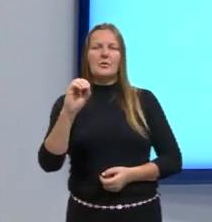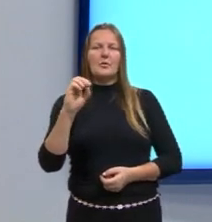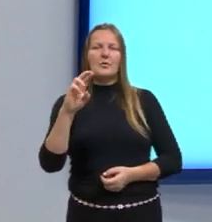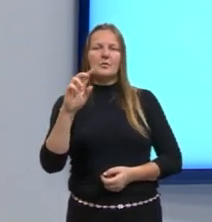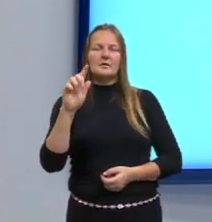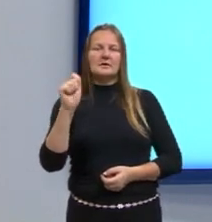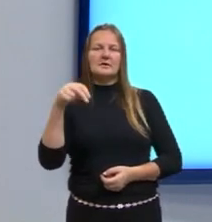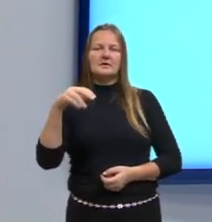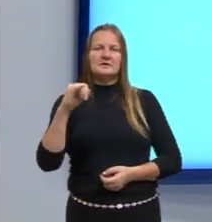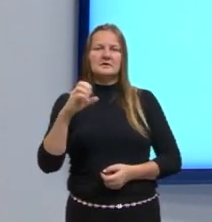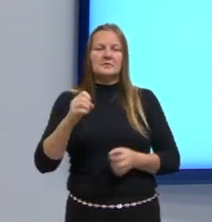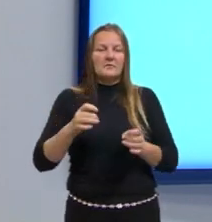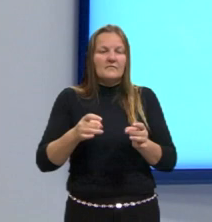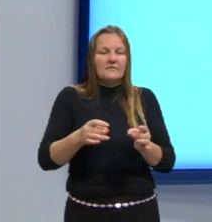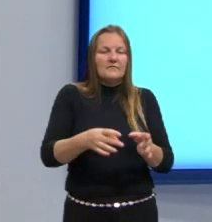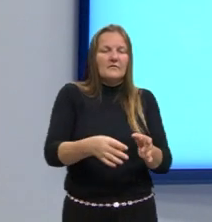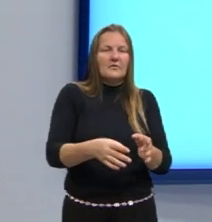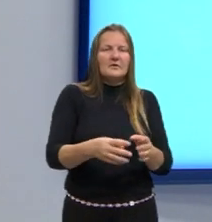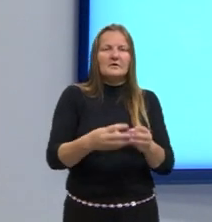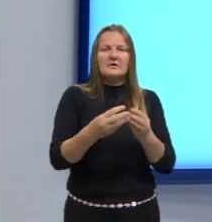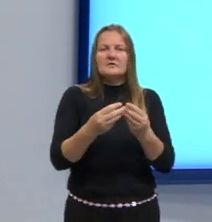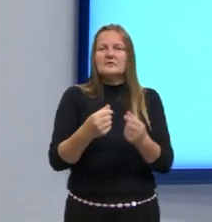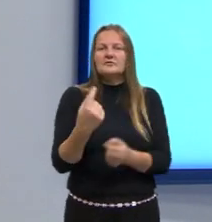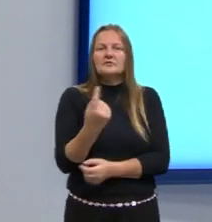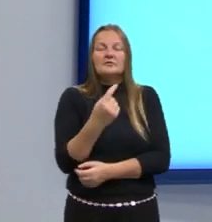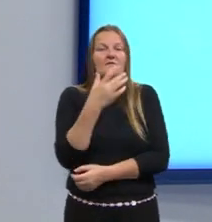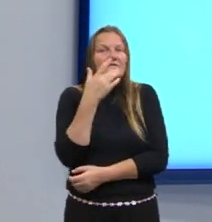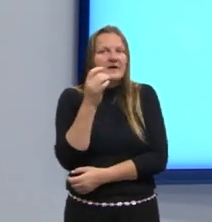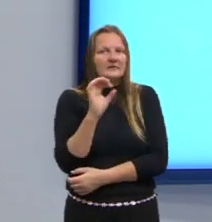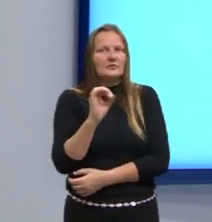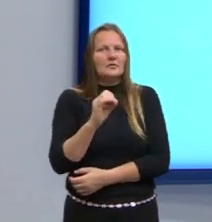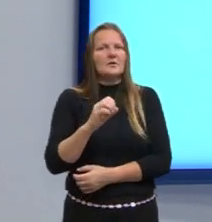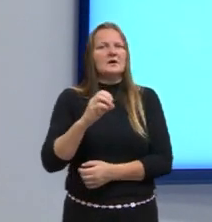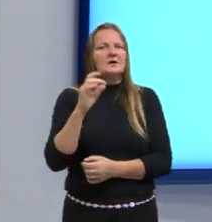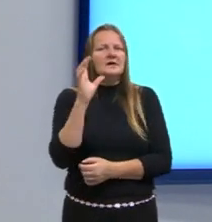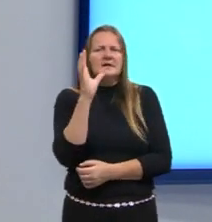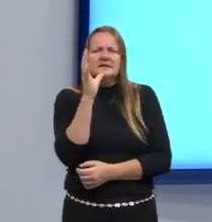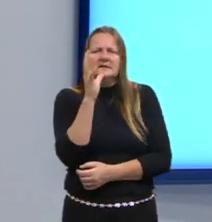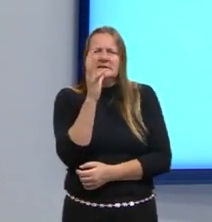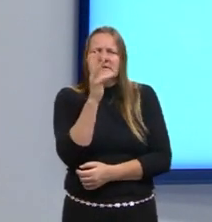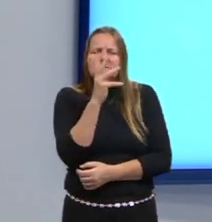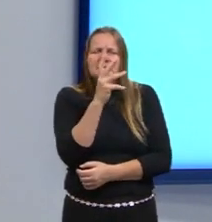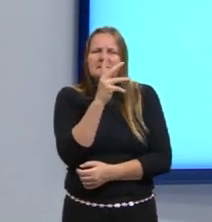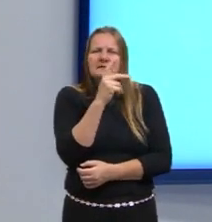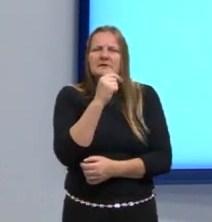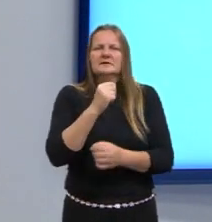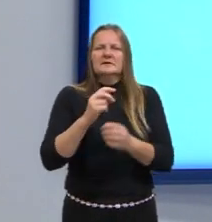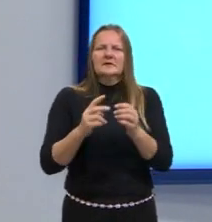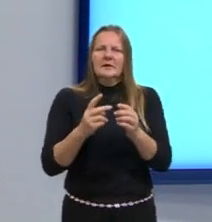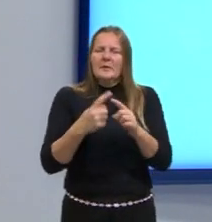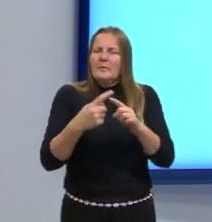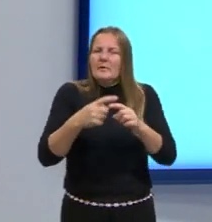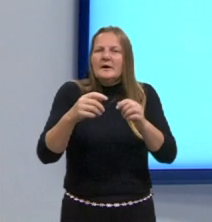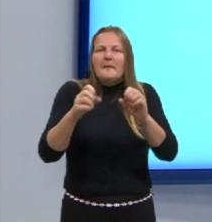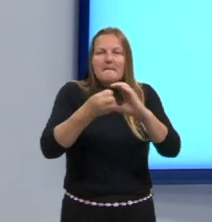do descarte porque eles não se degradam tão fácil eles têm que ter essas propriedades de manter a qualidade né